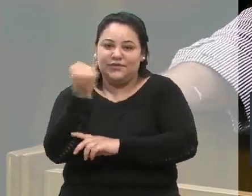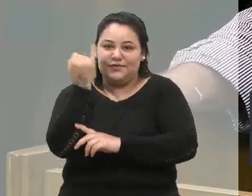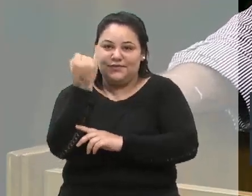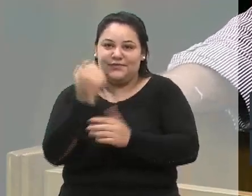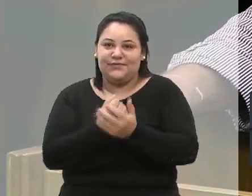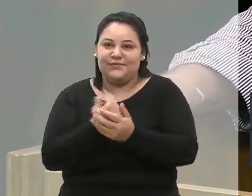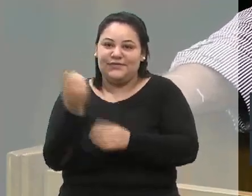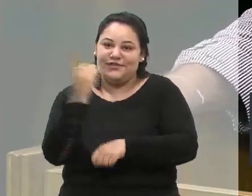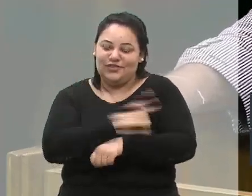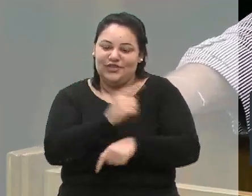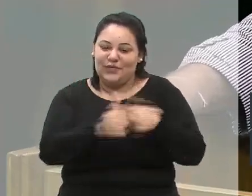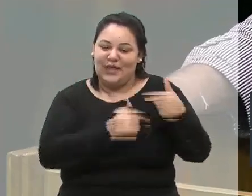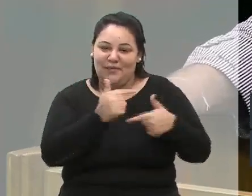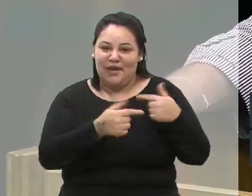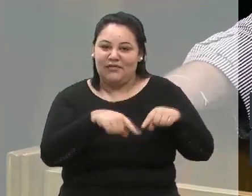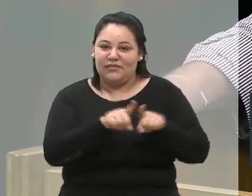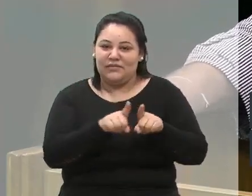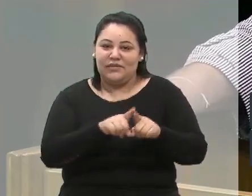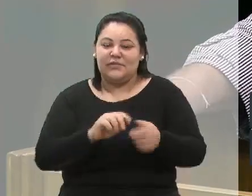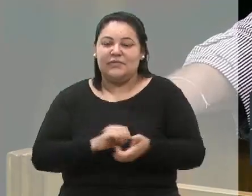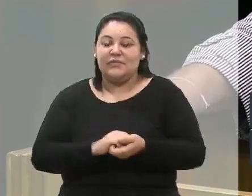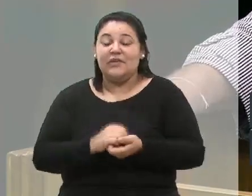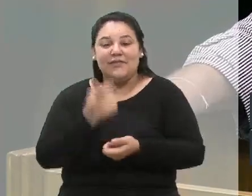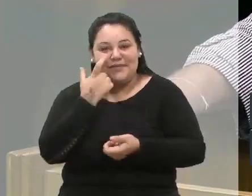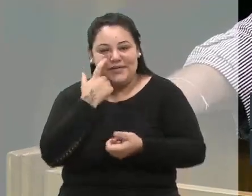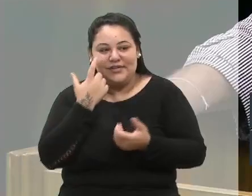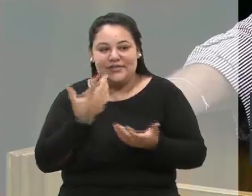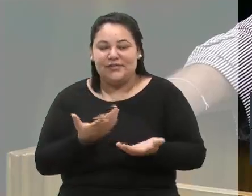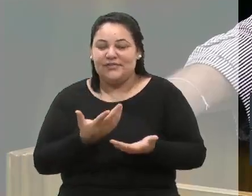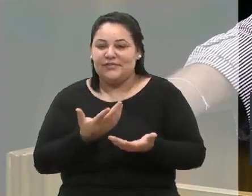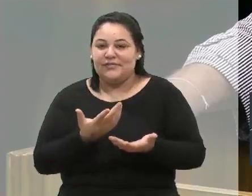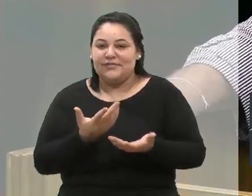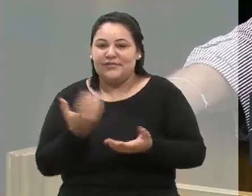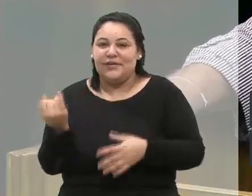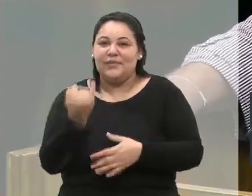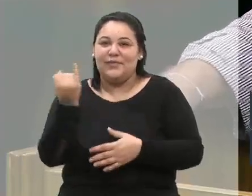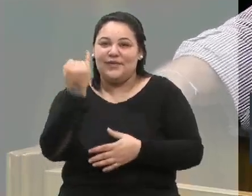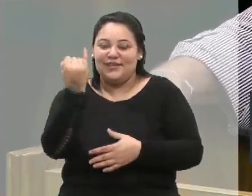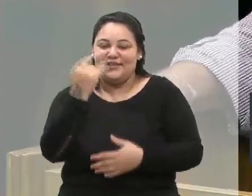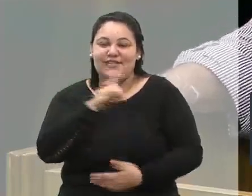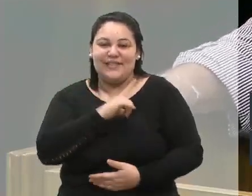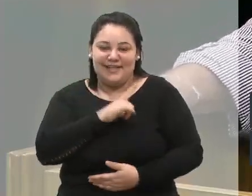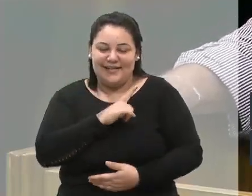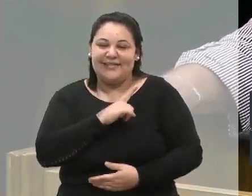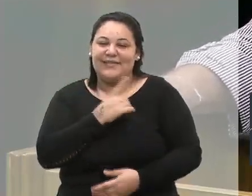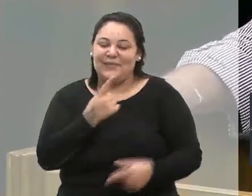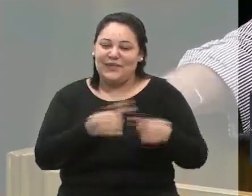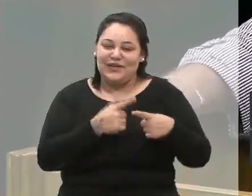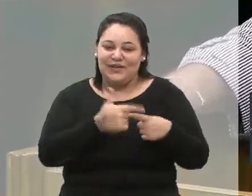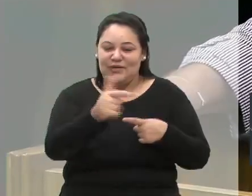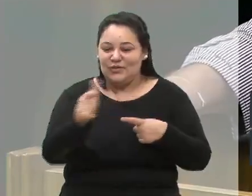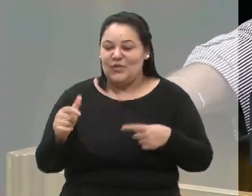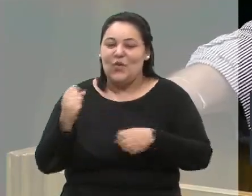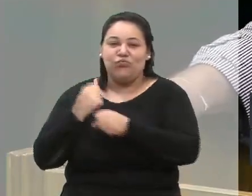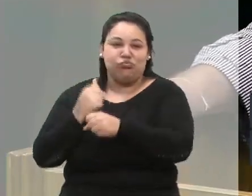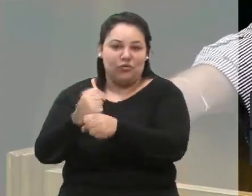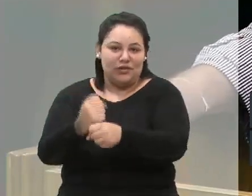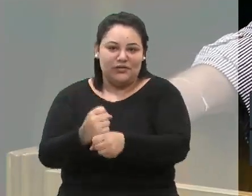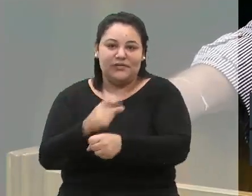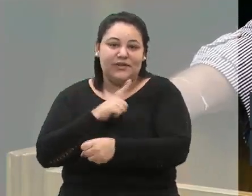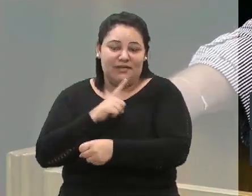Dia do Trabalho. Então, eu vejo que a importância que tem, porque os outros anos, quando